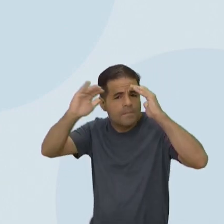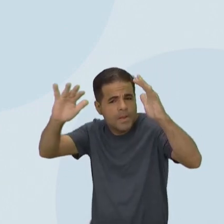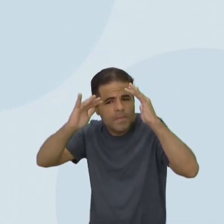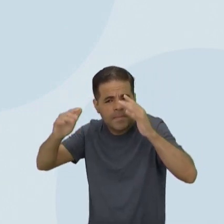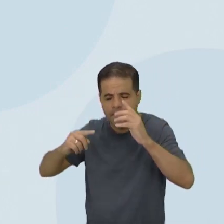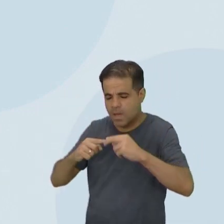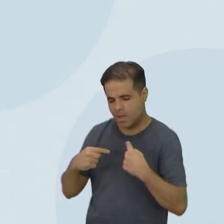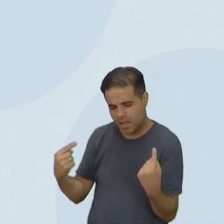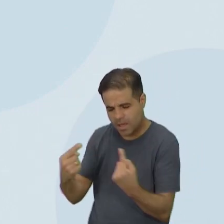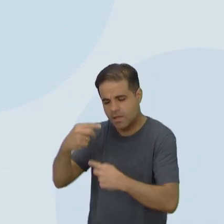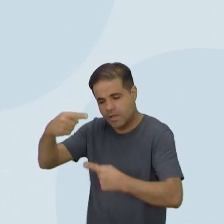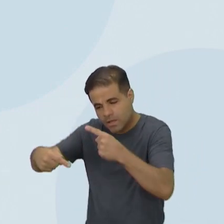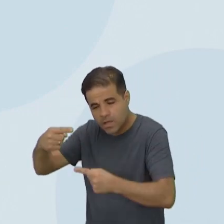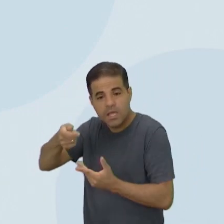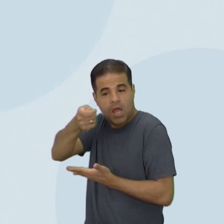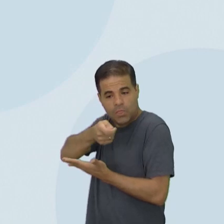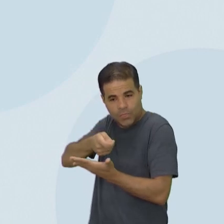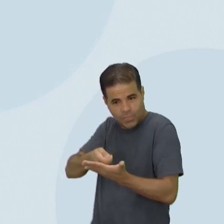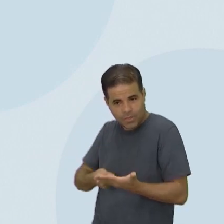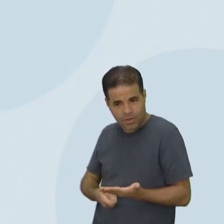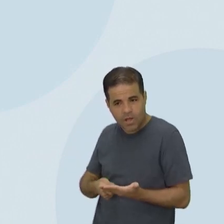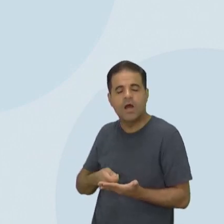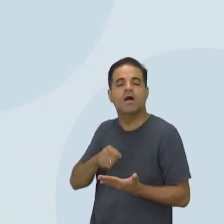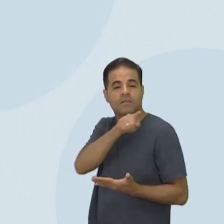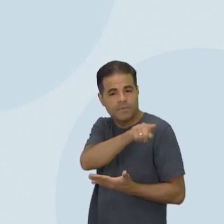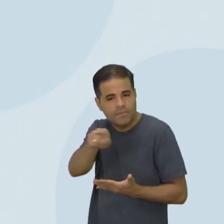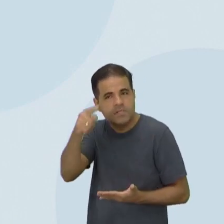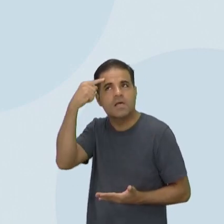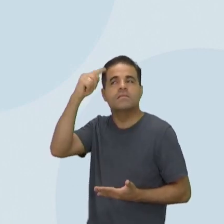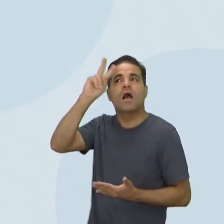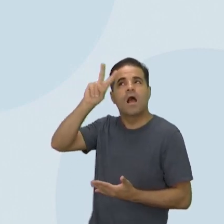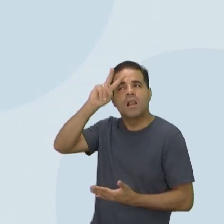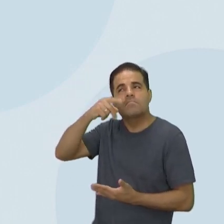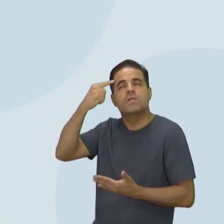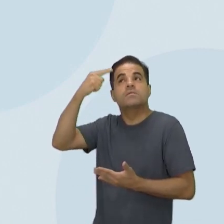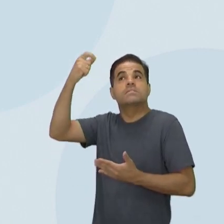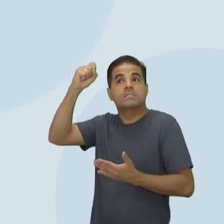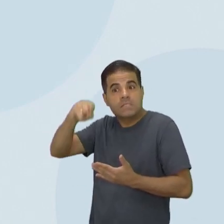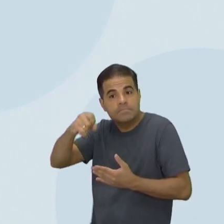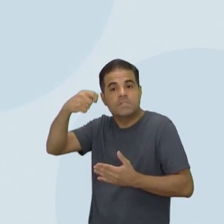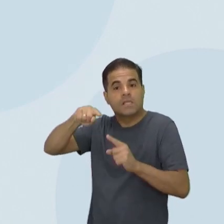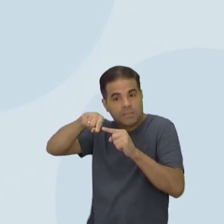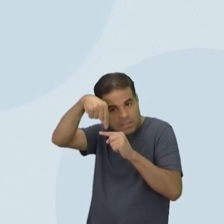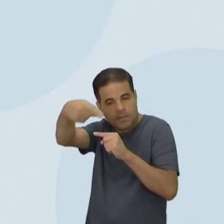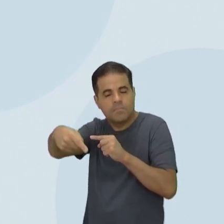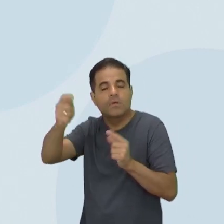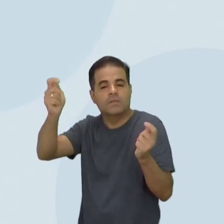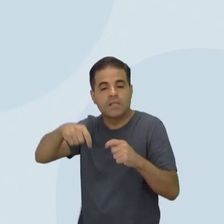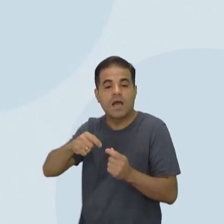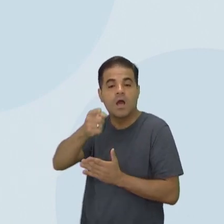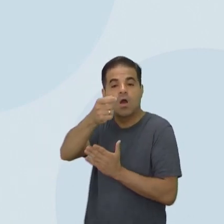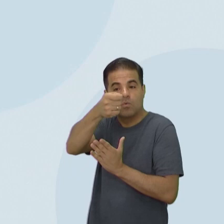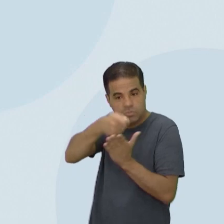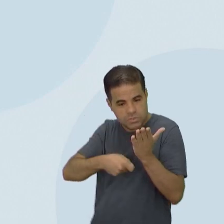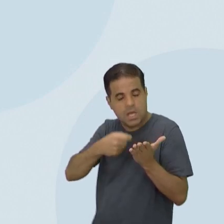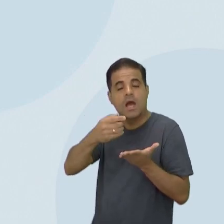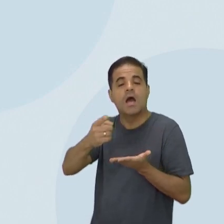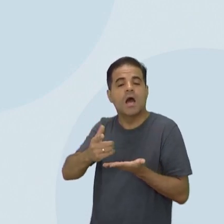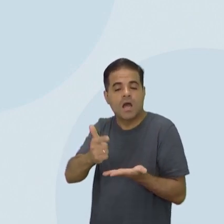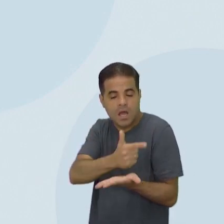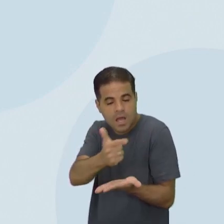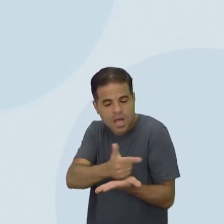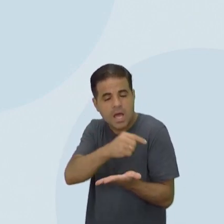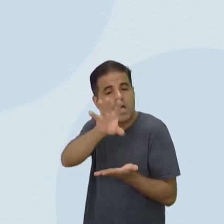entre seus pares e anote no diário de bordo, para vocês estarem relembrando quando necessário, né? Sim, o diário de bordo é muito interessante porque você